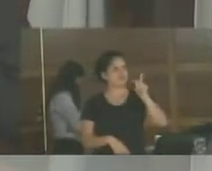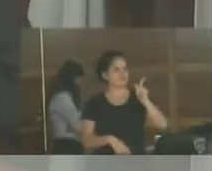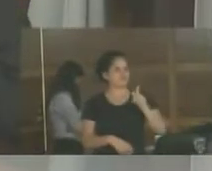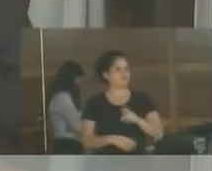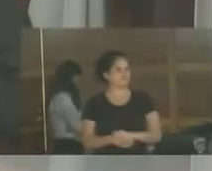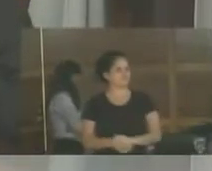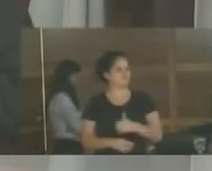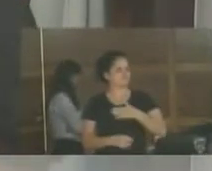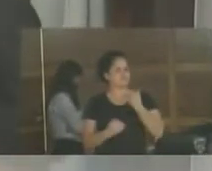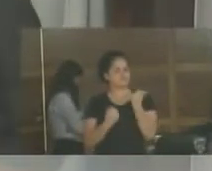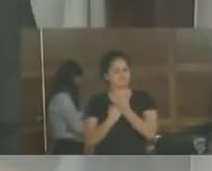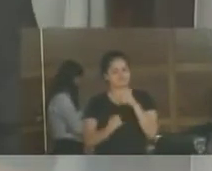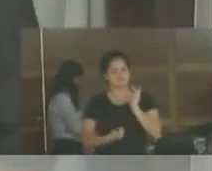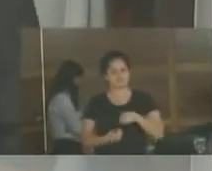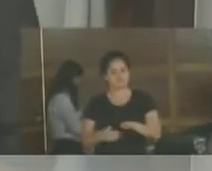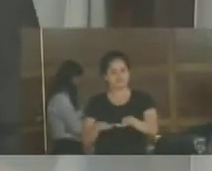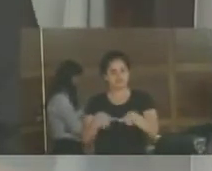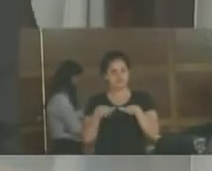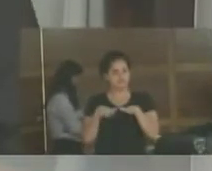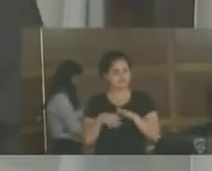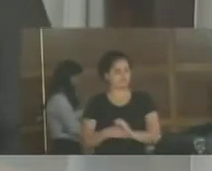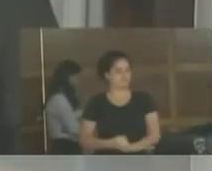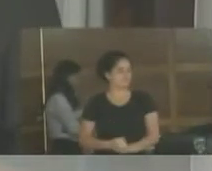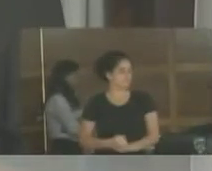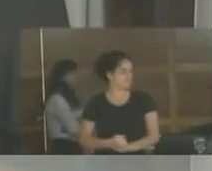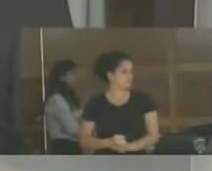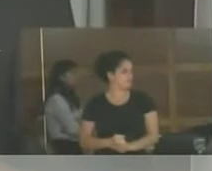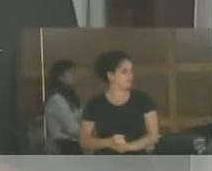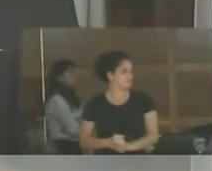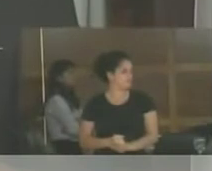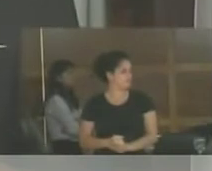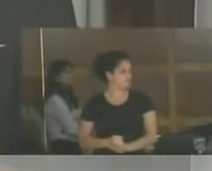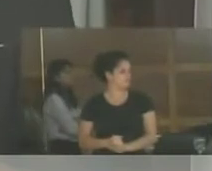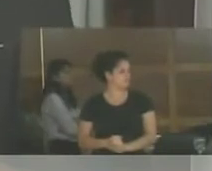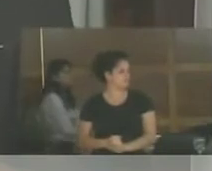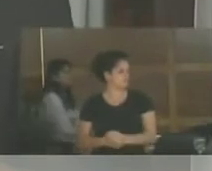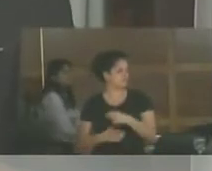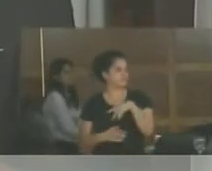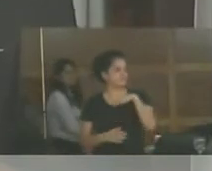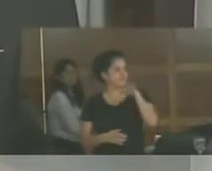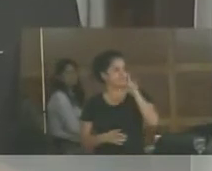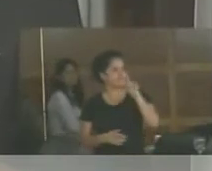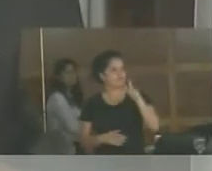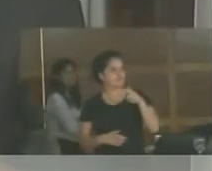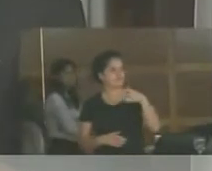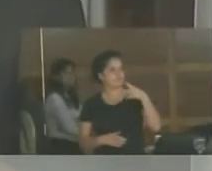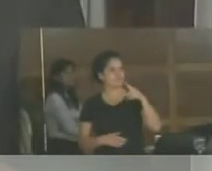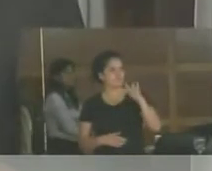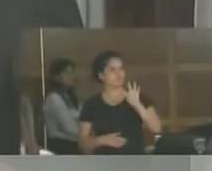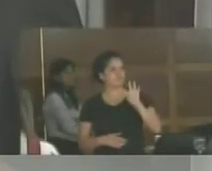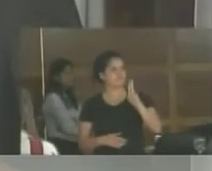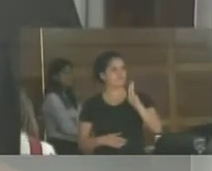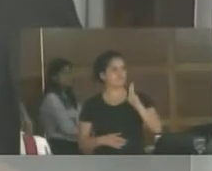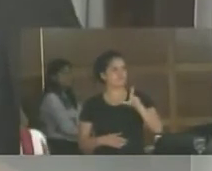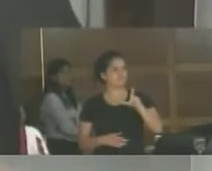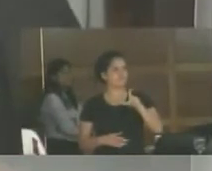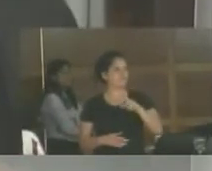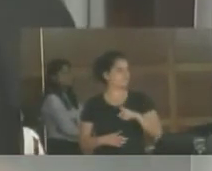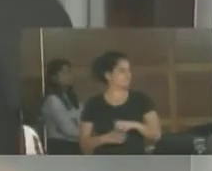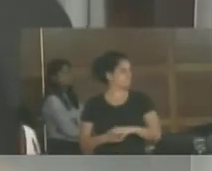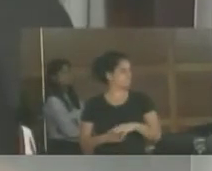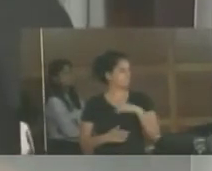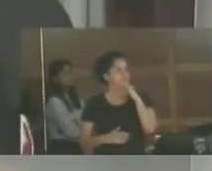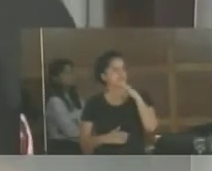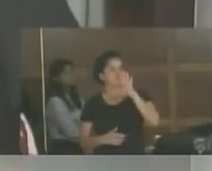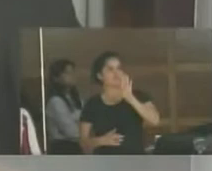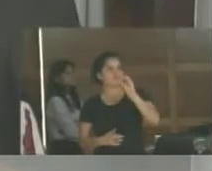que está sempre aqui, que é alvinegro, que foi eliminado ontem. A gente não pode deixar de estar lembrando isso aqui. O Botafogo ontem foi